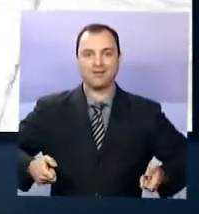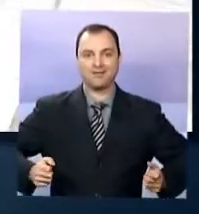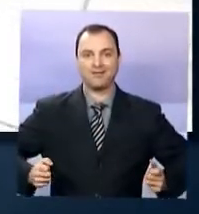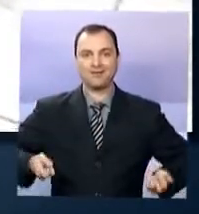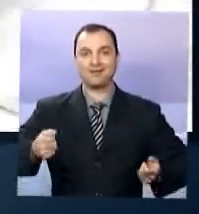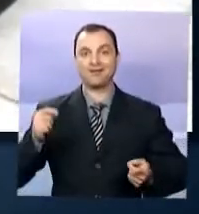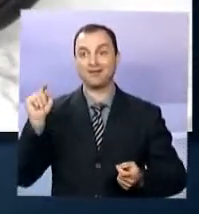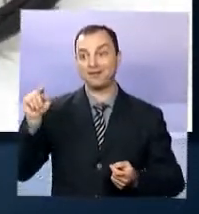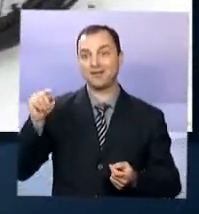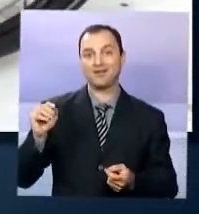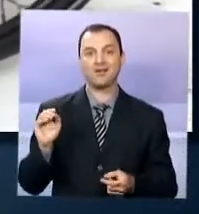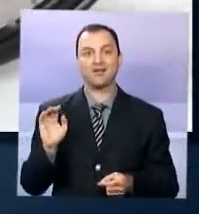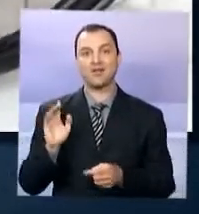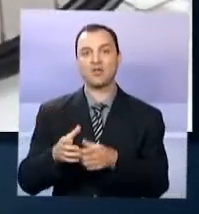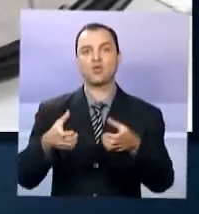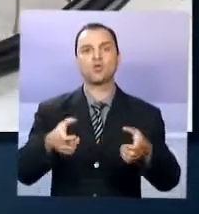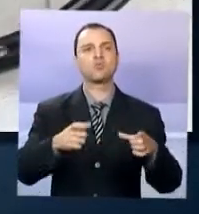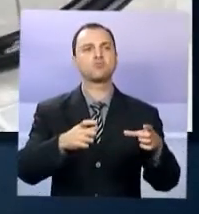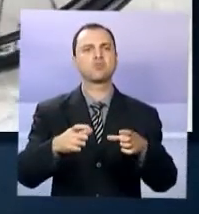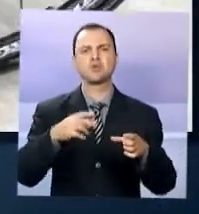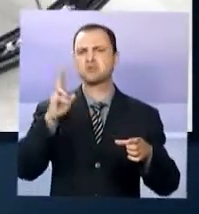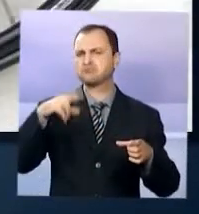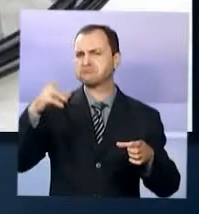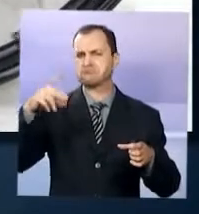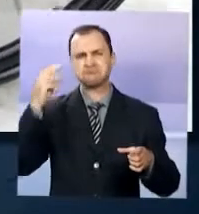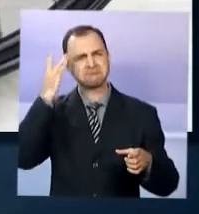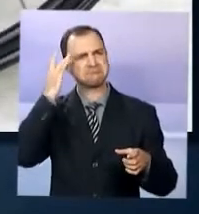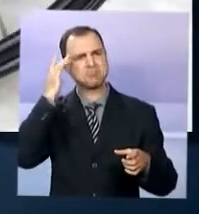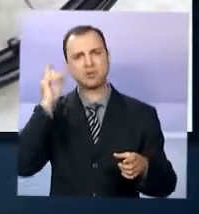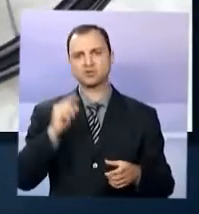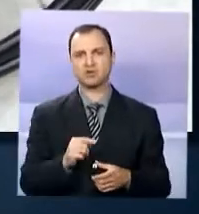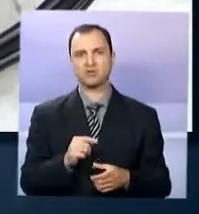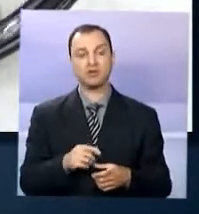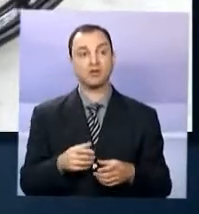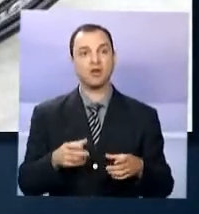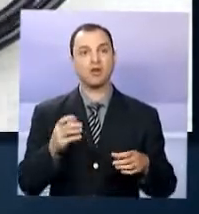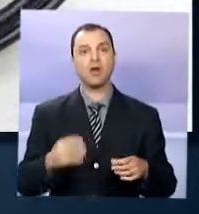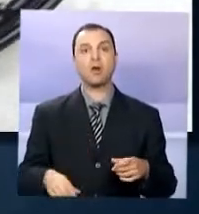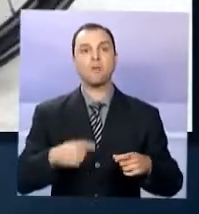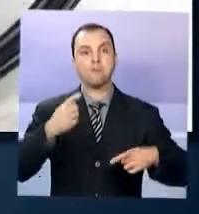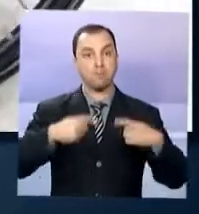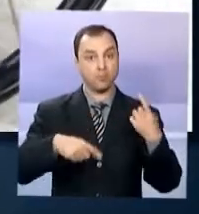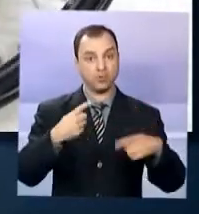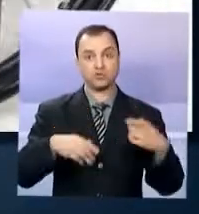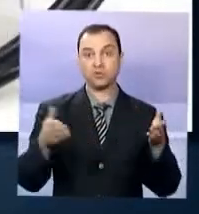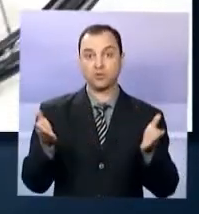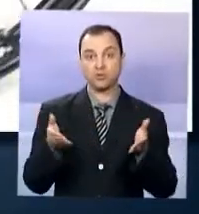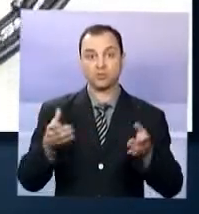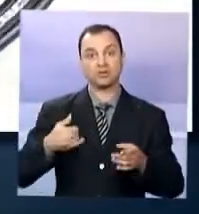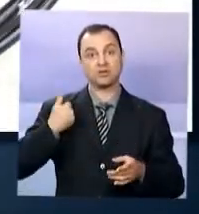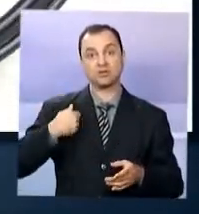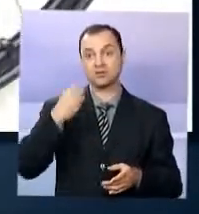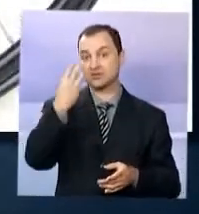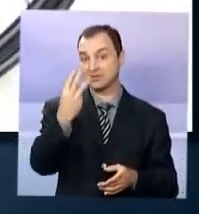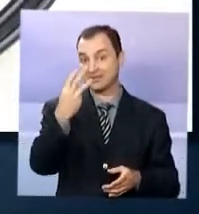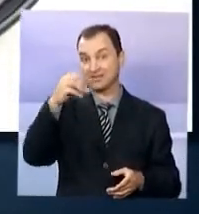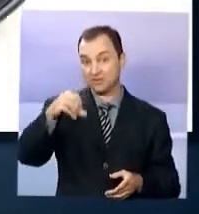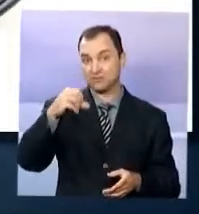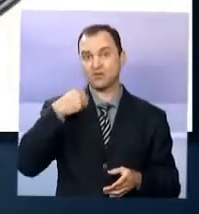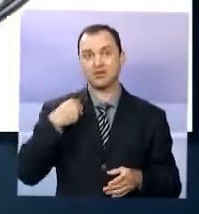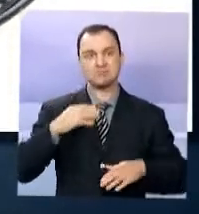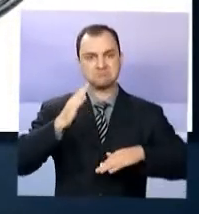que levou o comerciante é um lugar que ele nunca tinha imaginado a política hoje aos 39